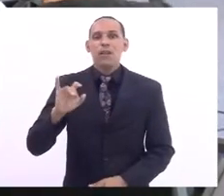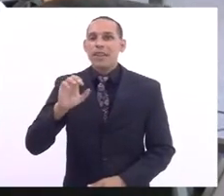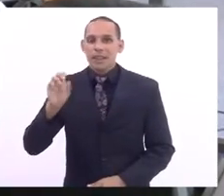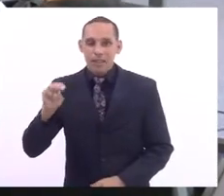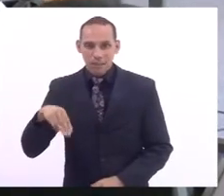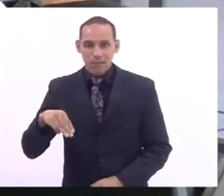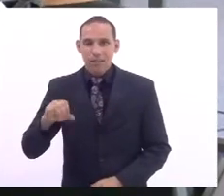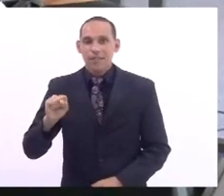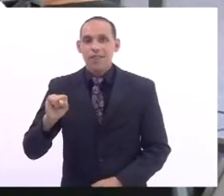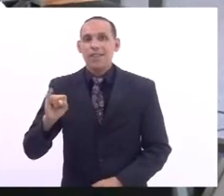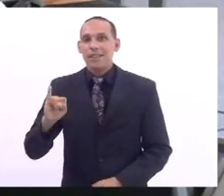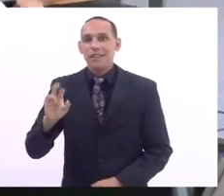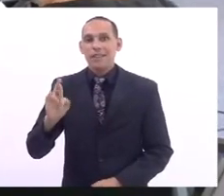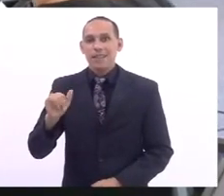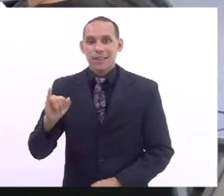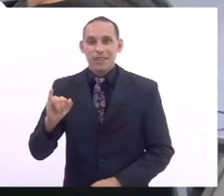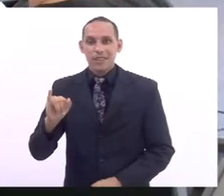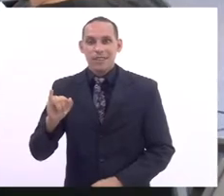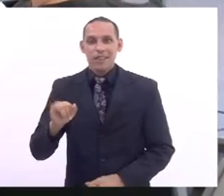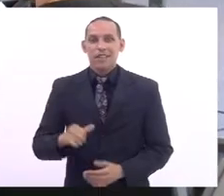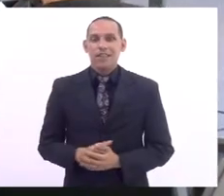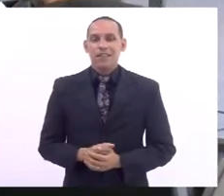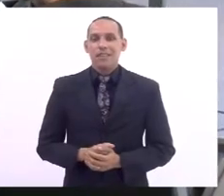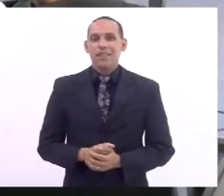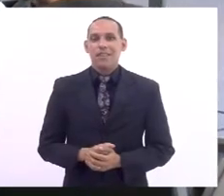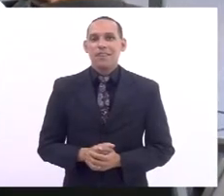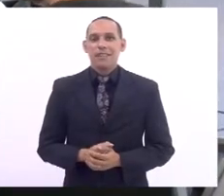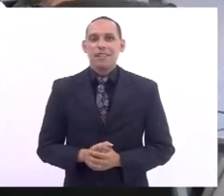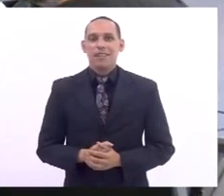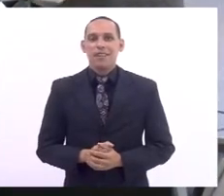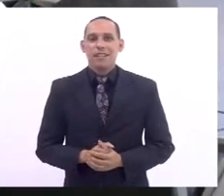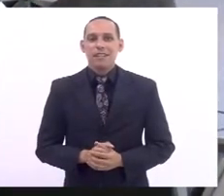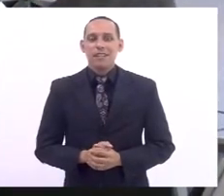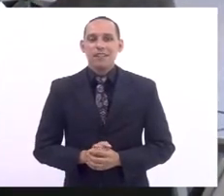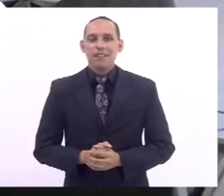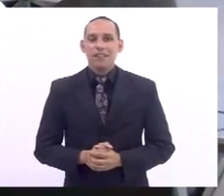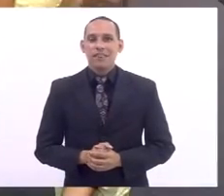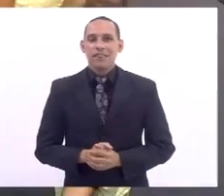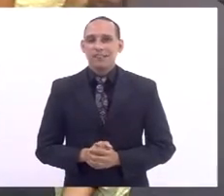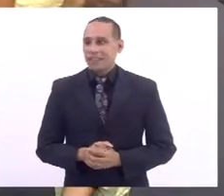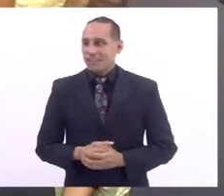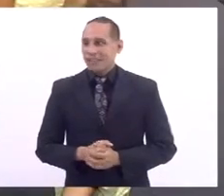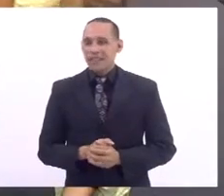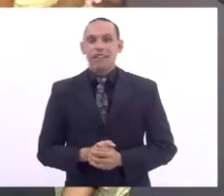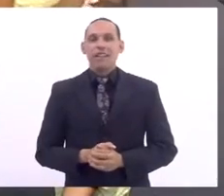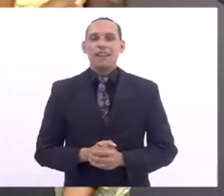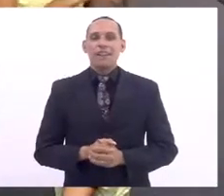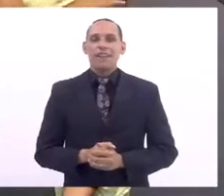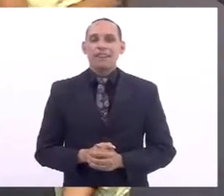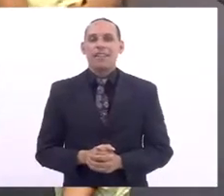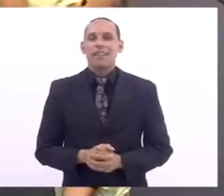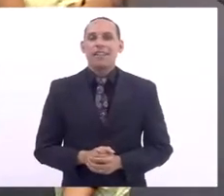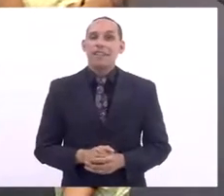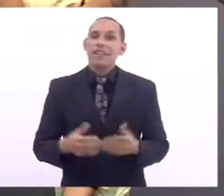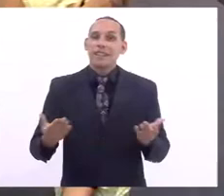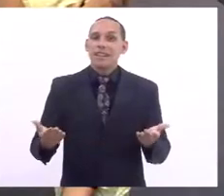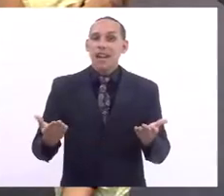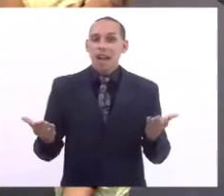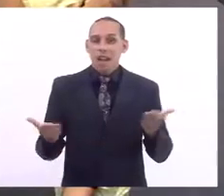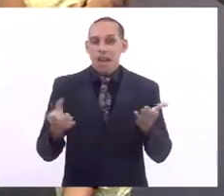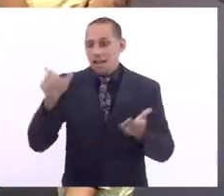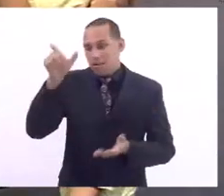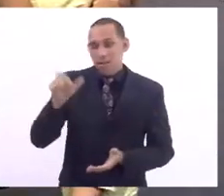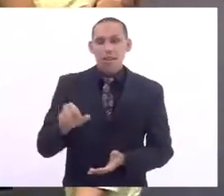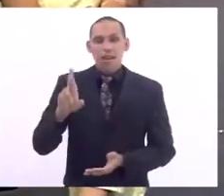Obrigado por sua presença criador da capital também colega da Tainá a câmera eu faço portanto a palavra